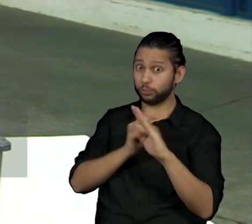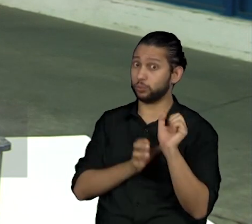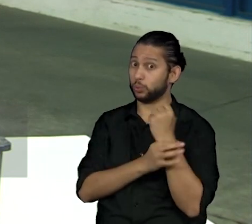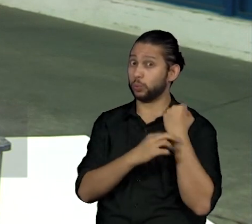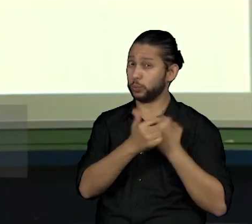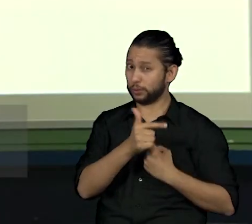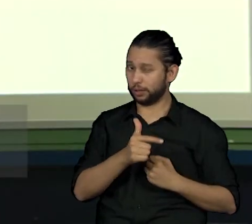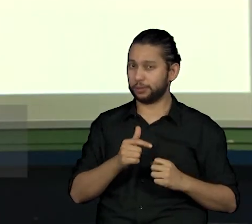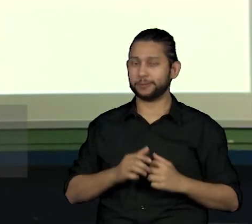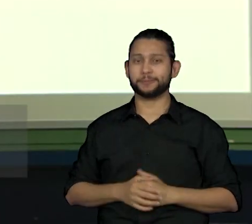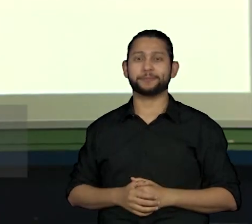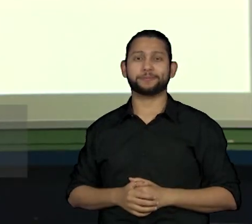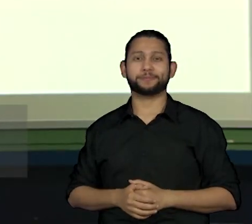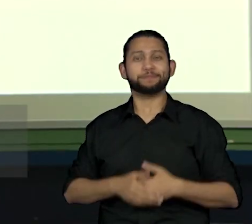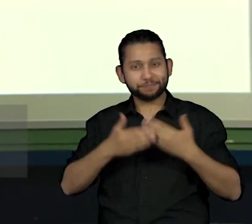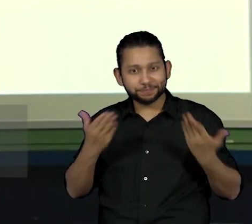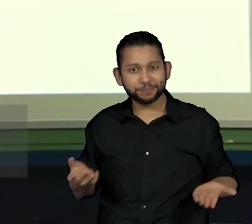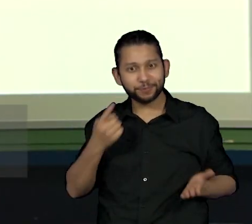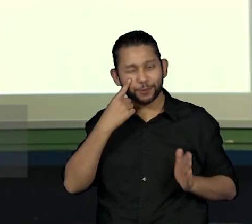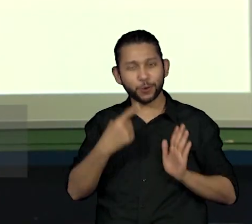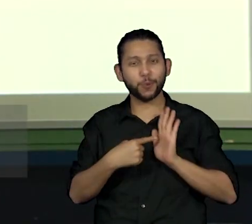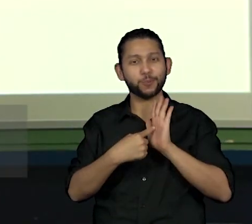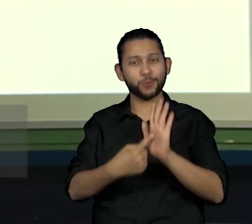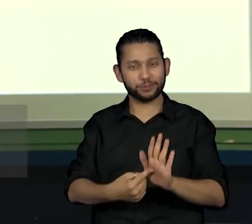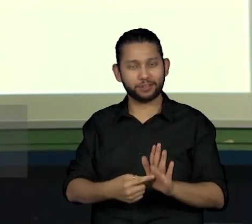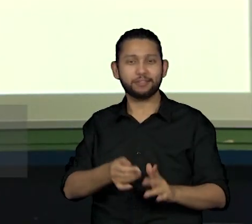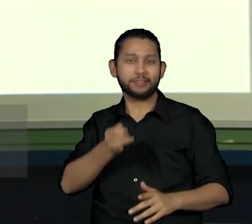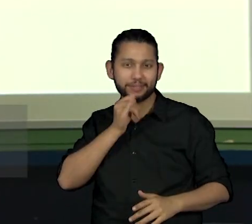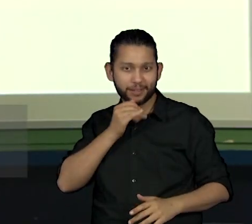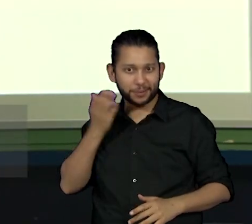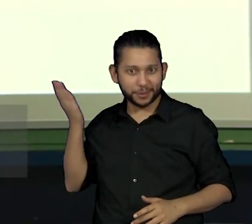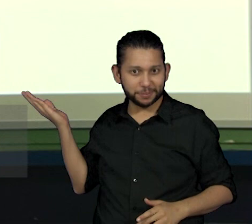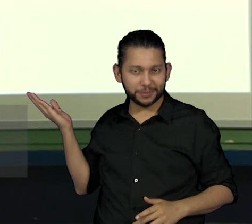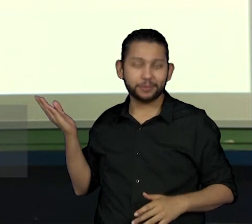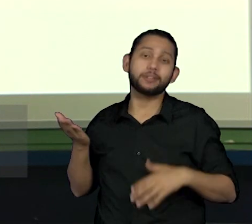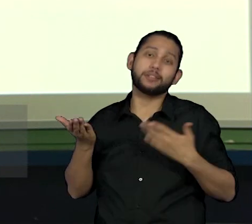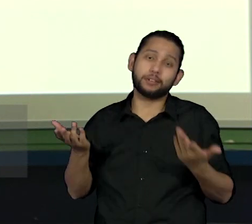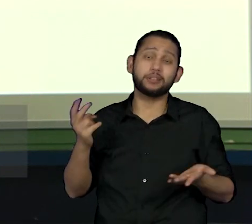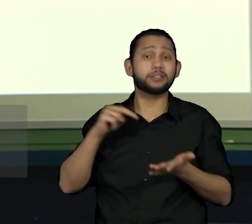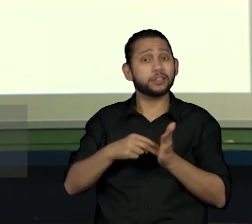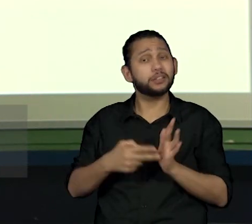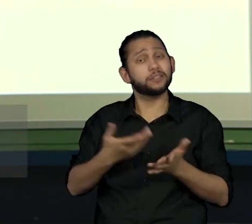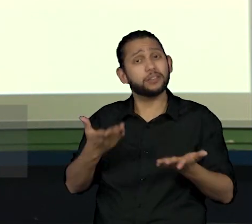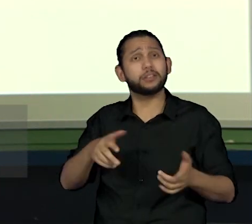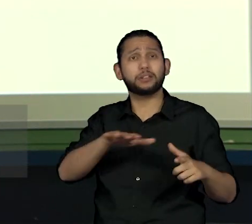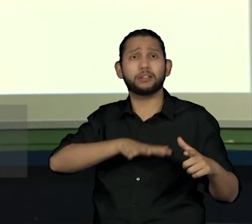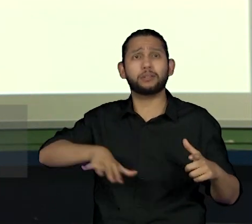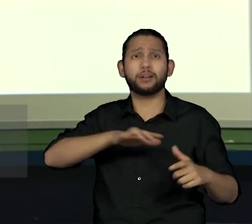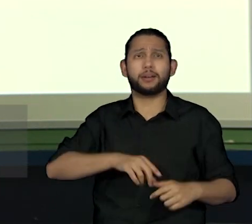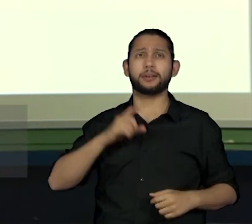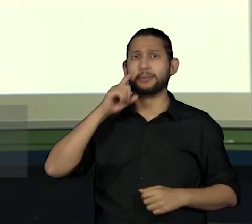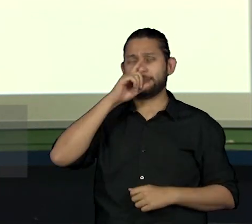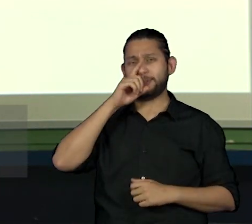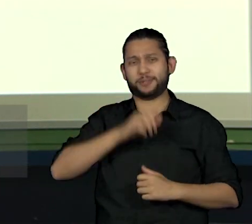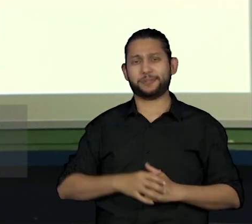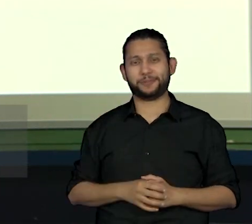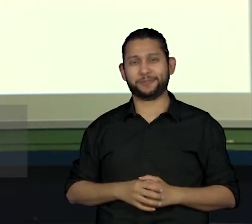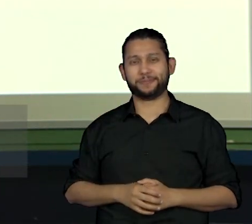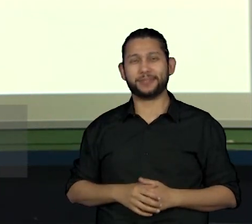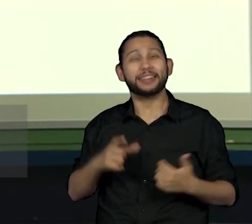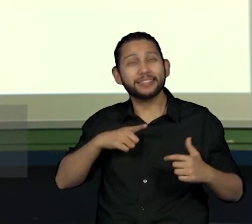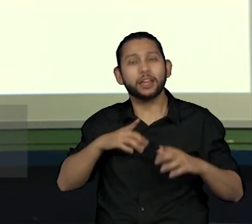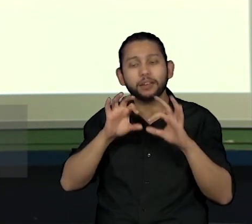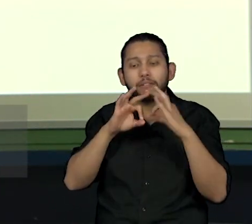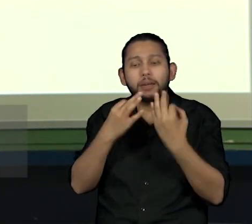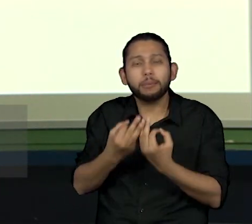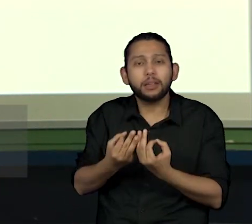massa. Como a gente já viu aí no experimento, é uma situação de perigo, né? Então muitas famílias correm perigo